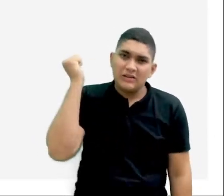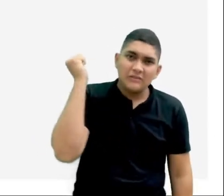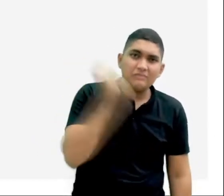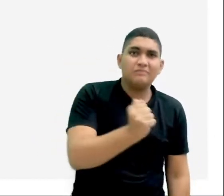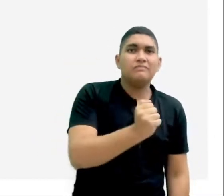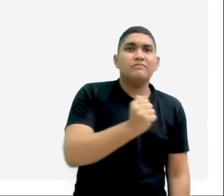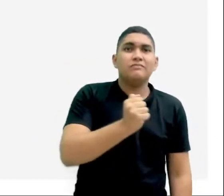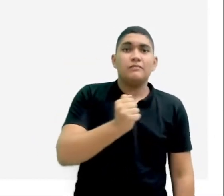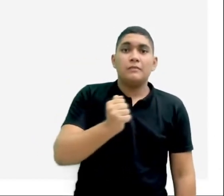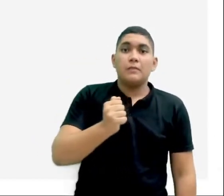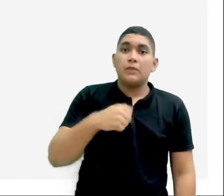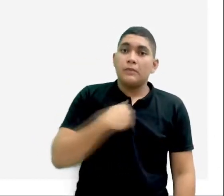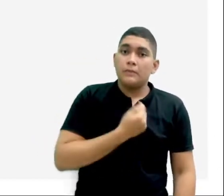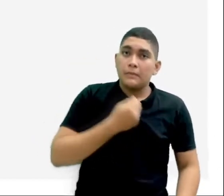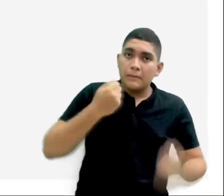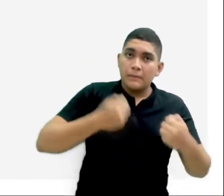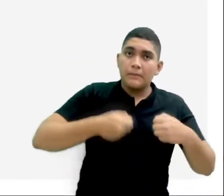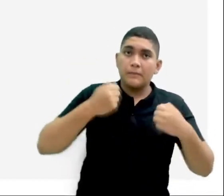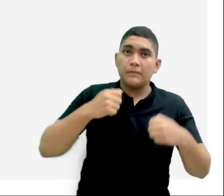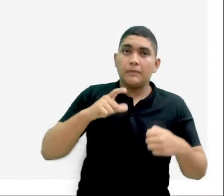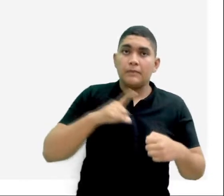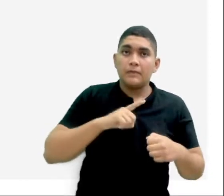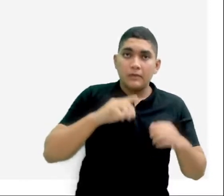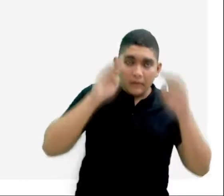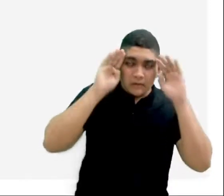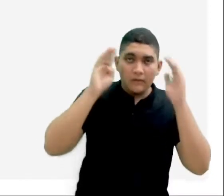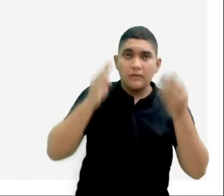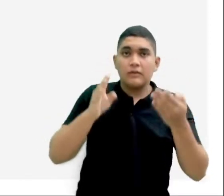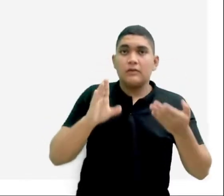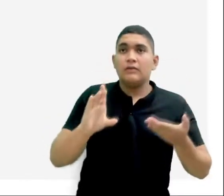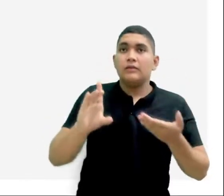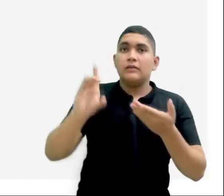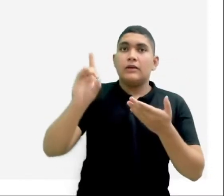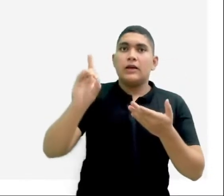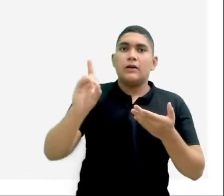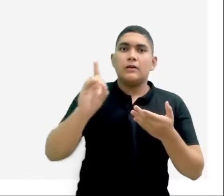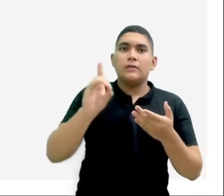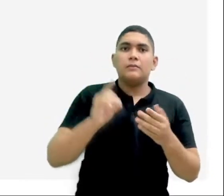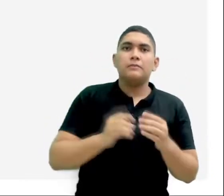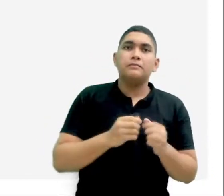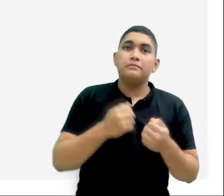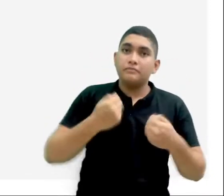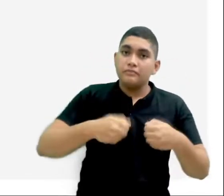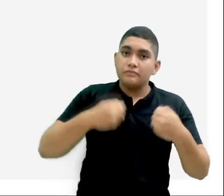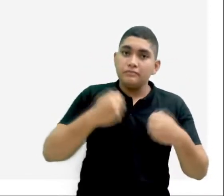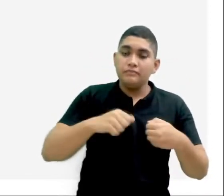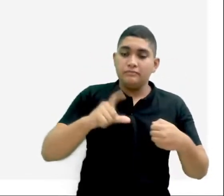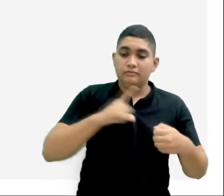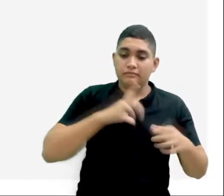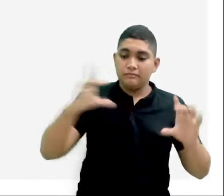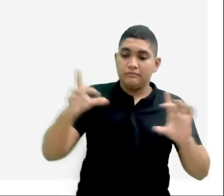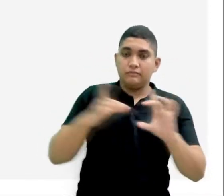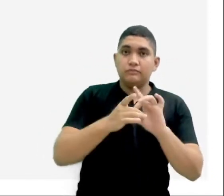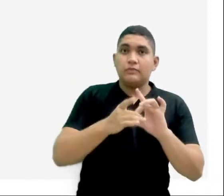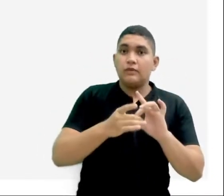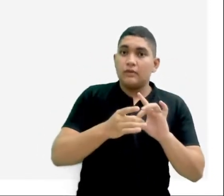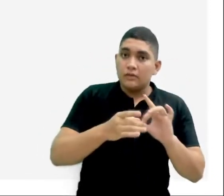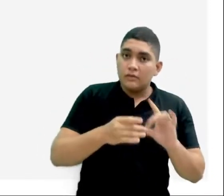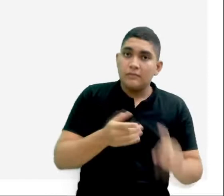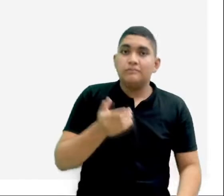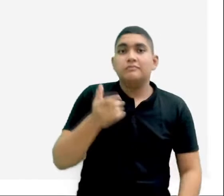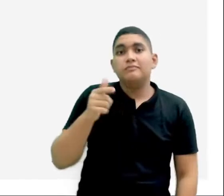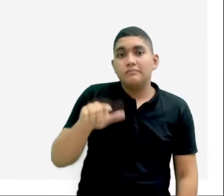de devoção a Deus é necessário que haja reconciliação com o próximo e, por fim, o alto valor